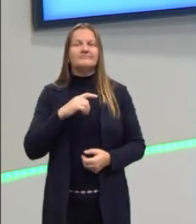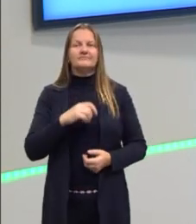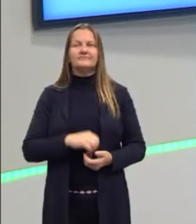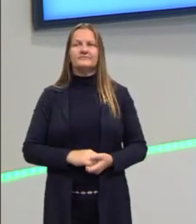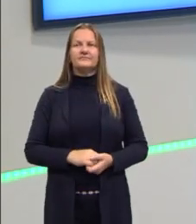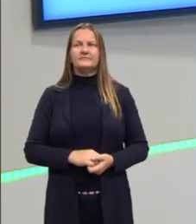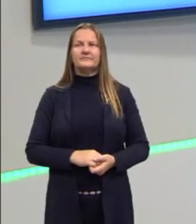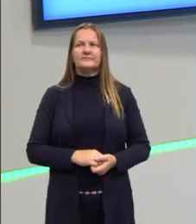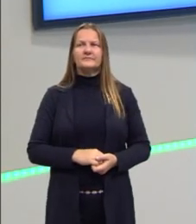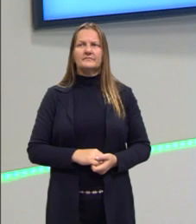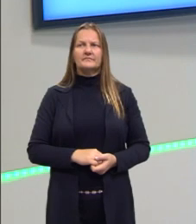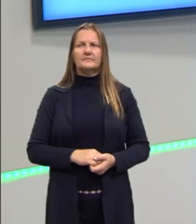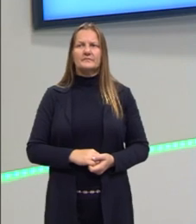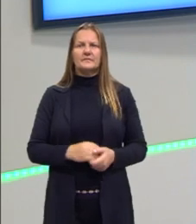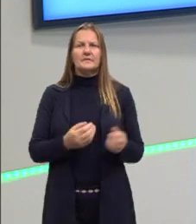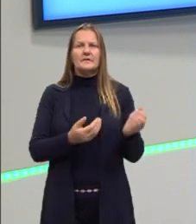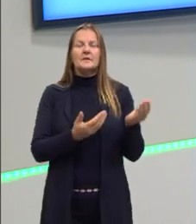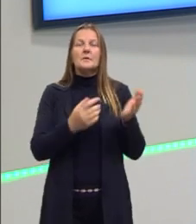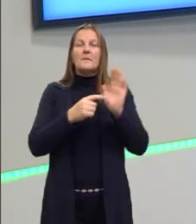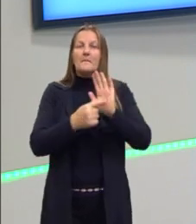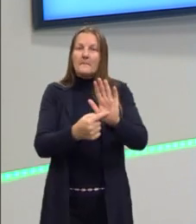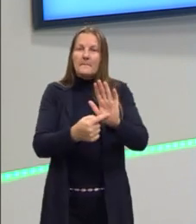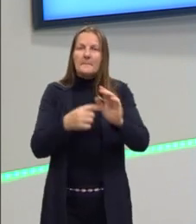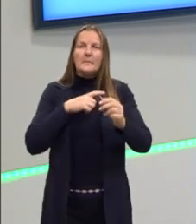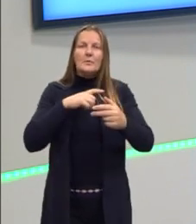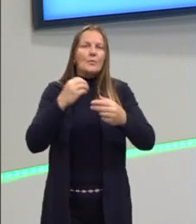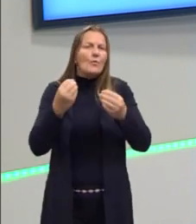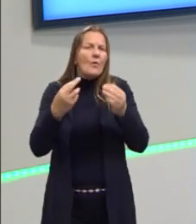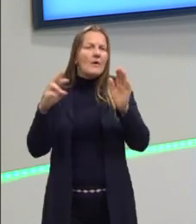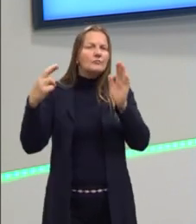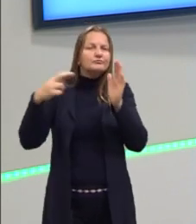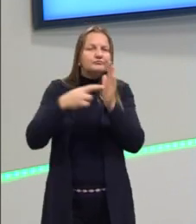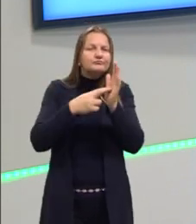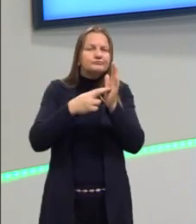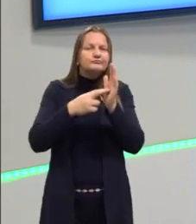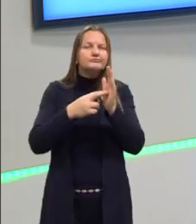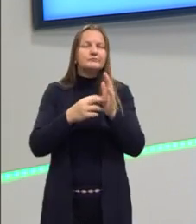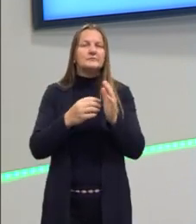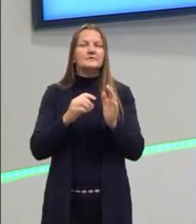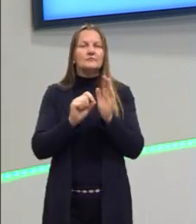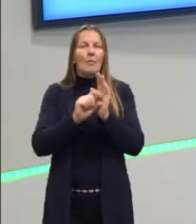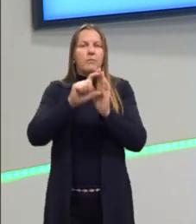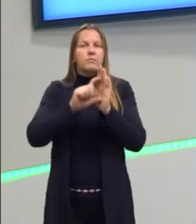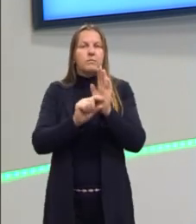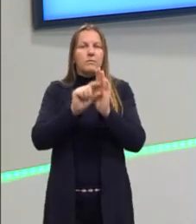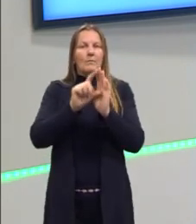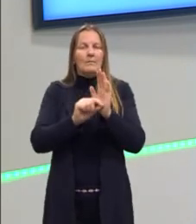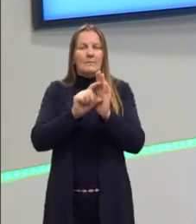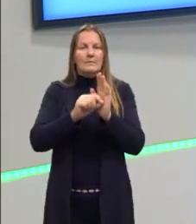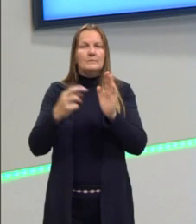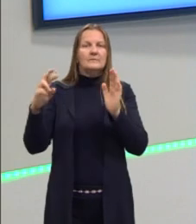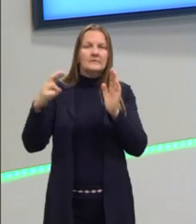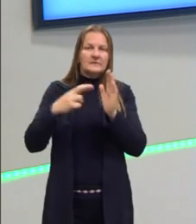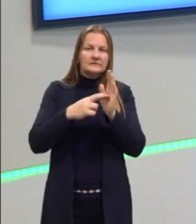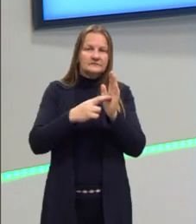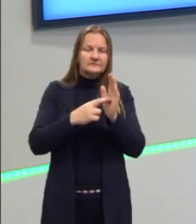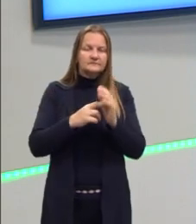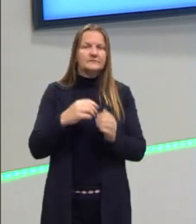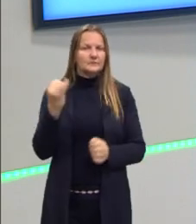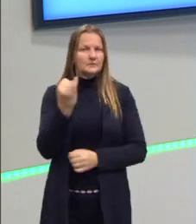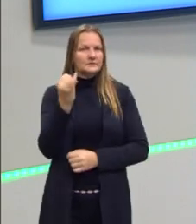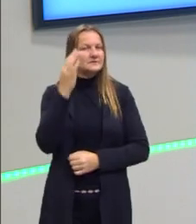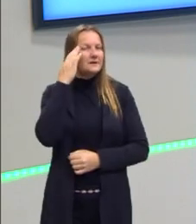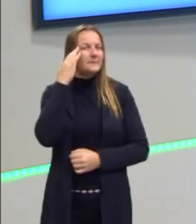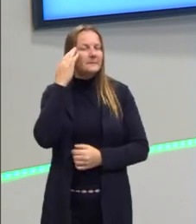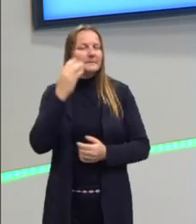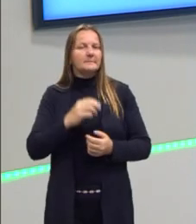que trouxe esse a questão de Quais qual a intensidade das radiações então é